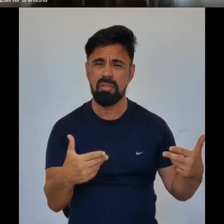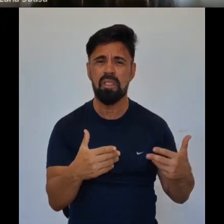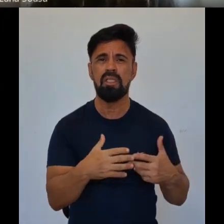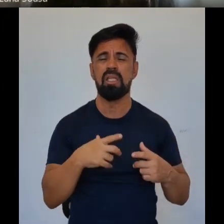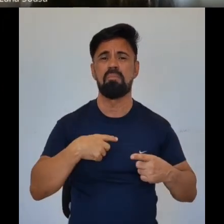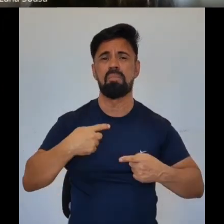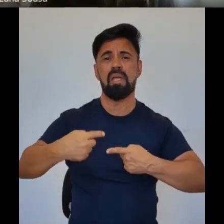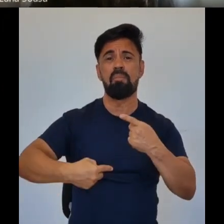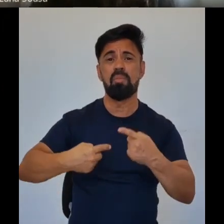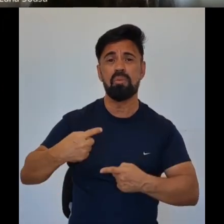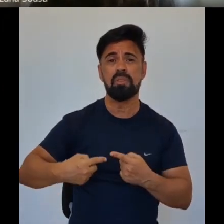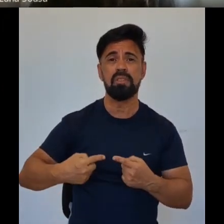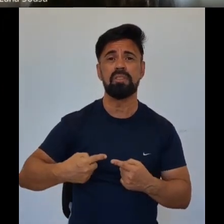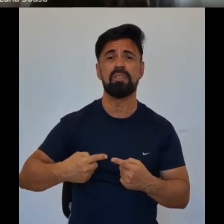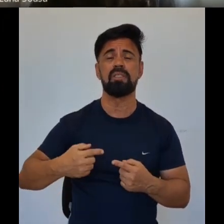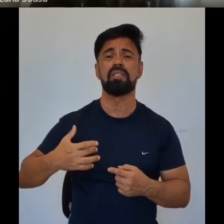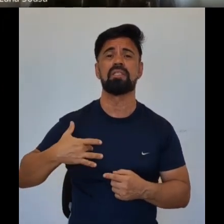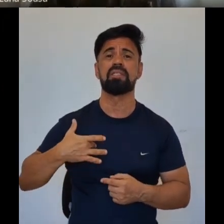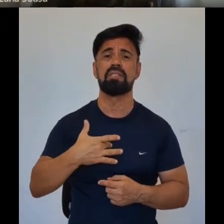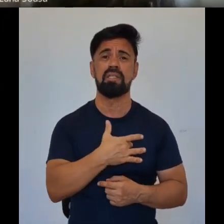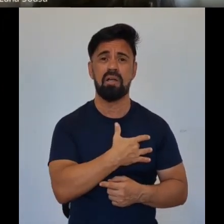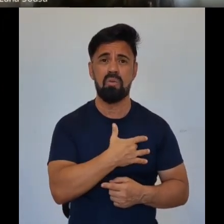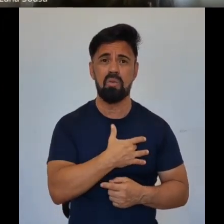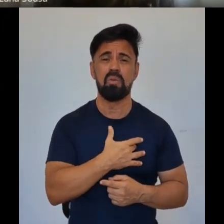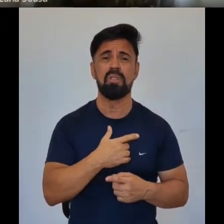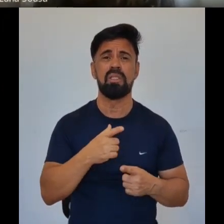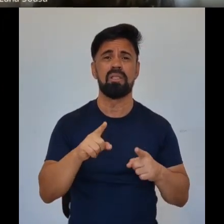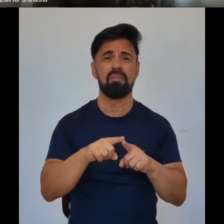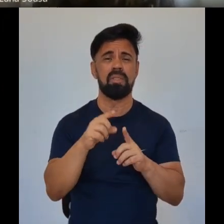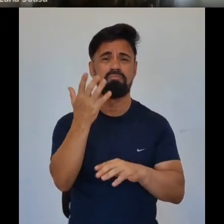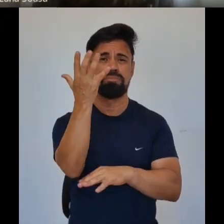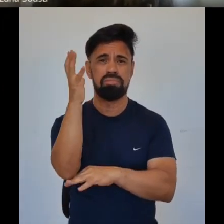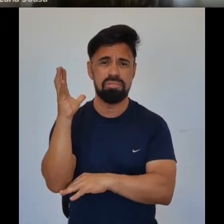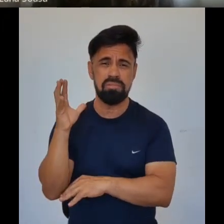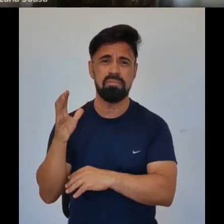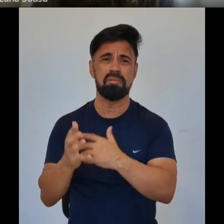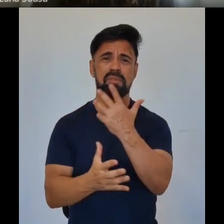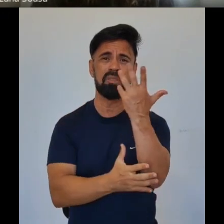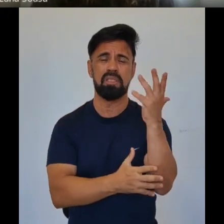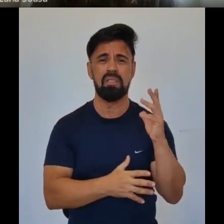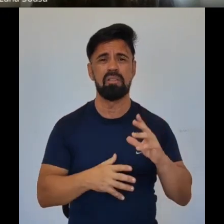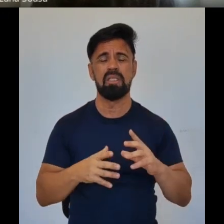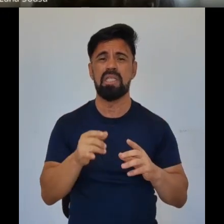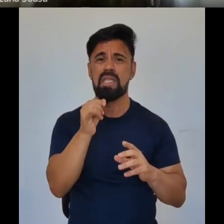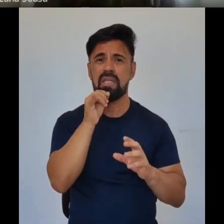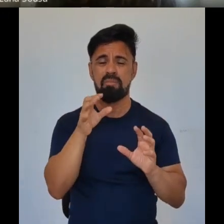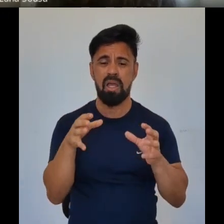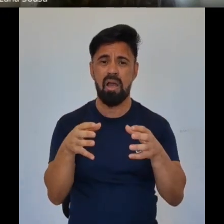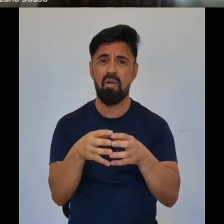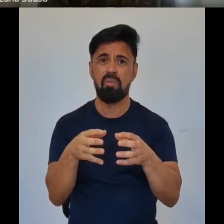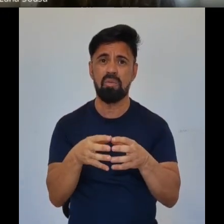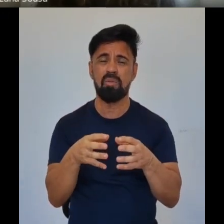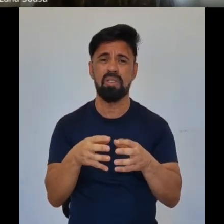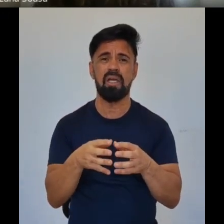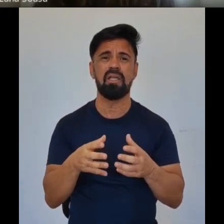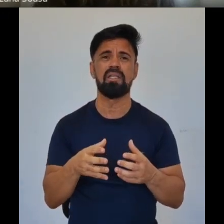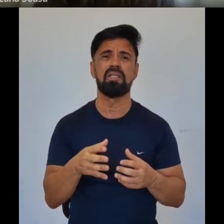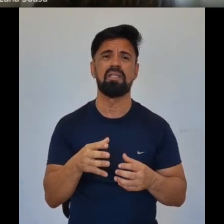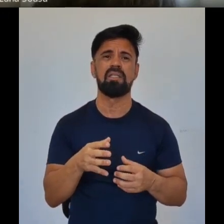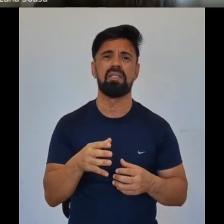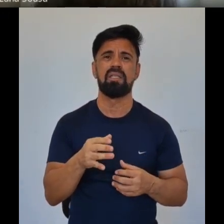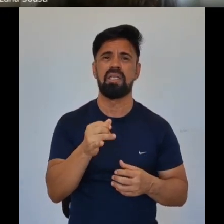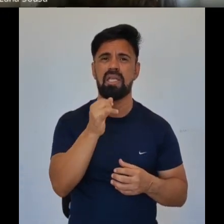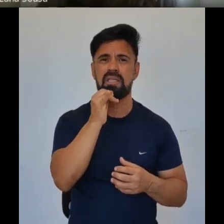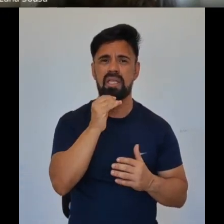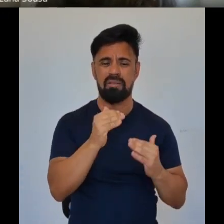da População do Campo, Florestas e Águas. Vamos pensar aí nas comunidades tradicionais, né? Comunidade ribeirinha,